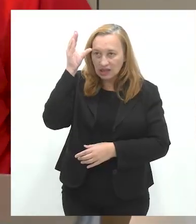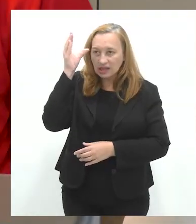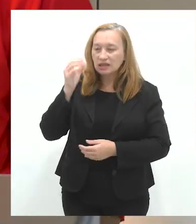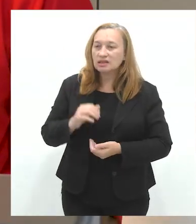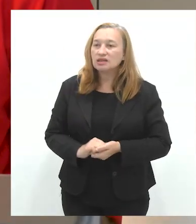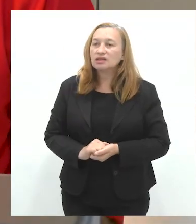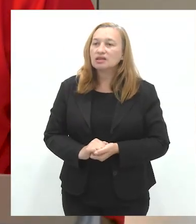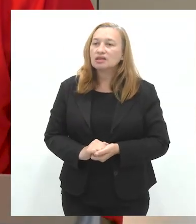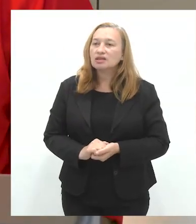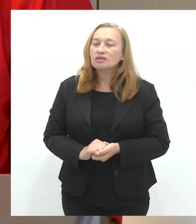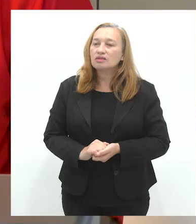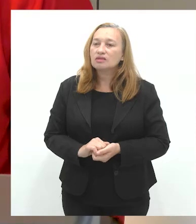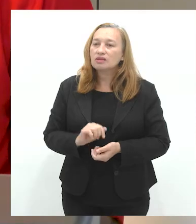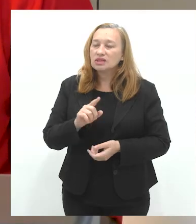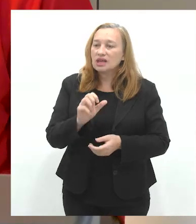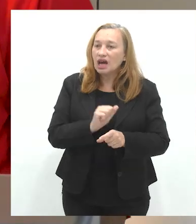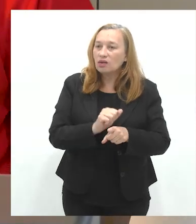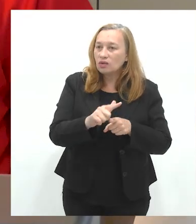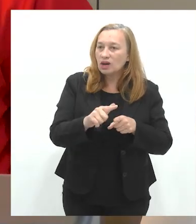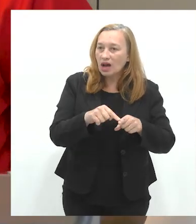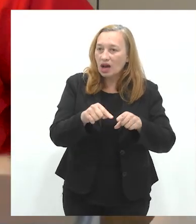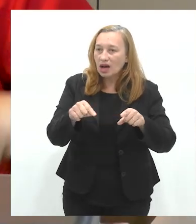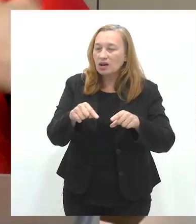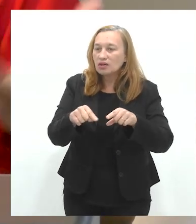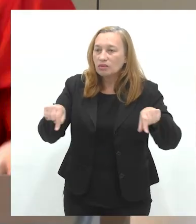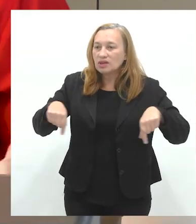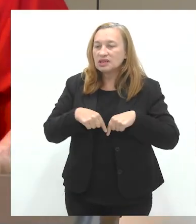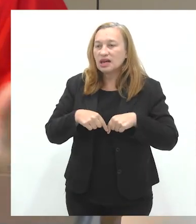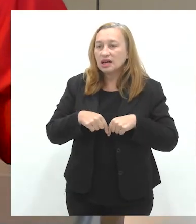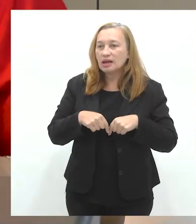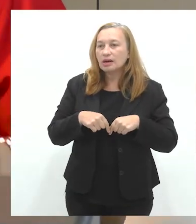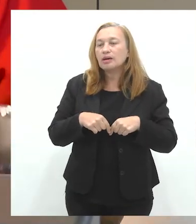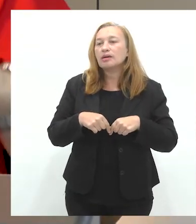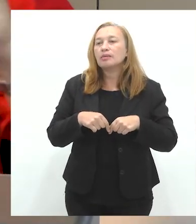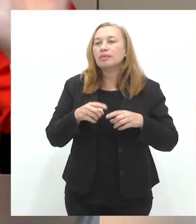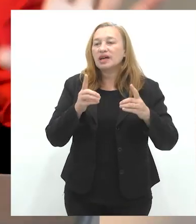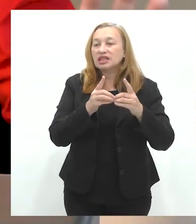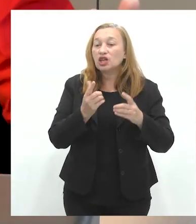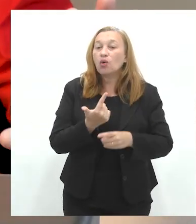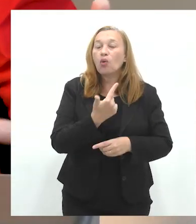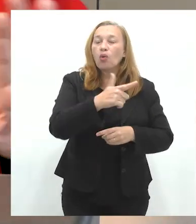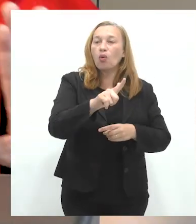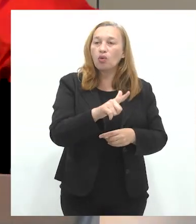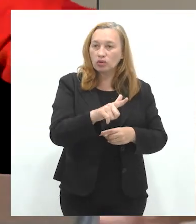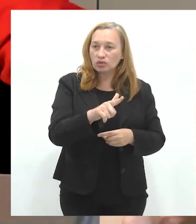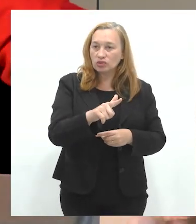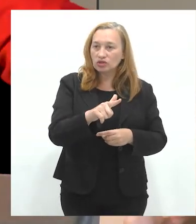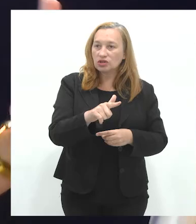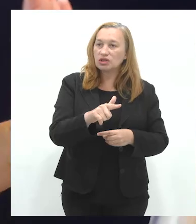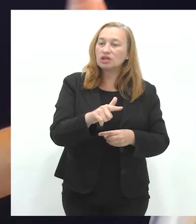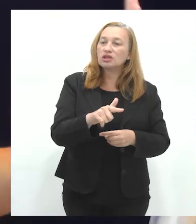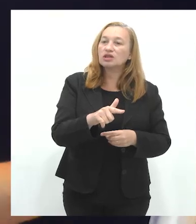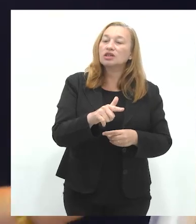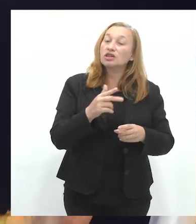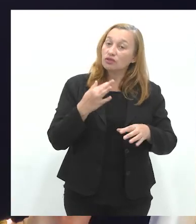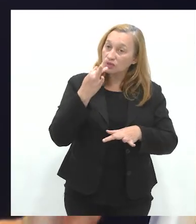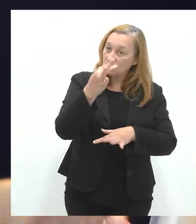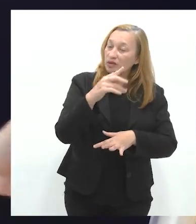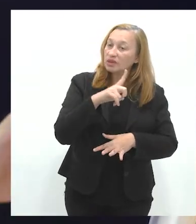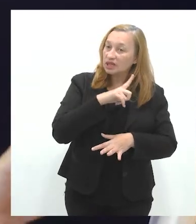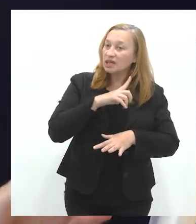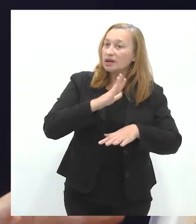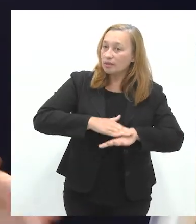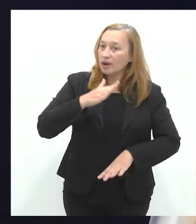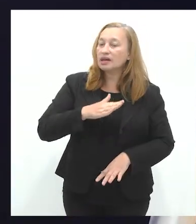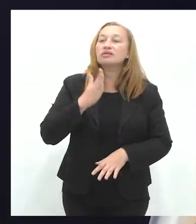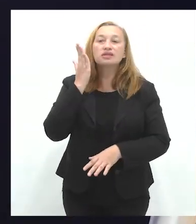você sublocar uma sala para poder atender os demais Outros pacientes que pacientes. viriam, né? O Isso futuro a Deus aí. pertence. A Que Deus viriam, eu pertence. já